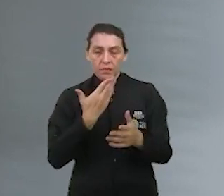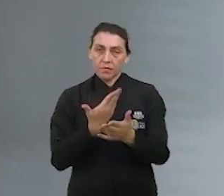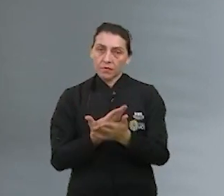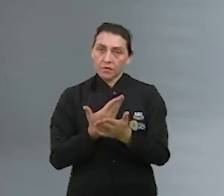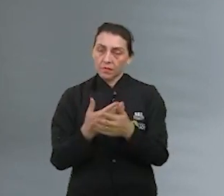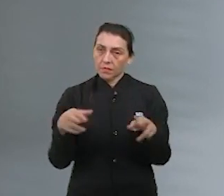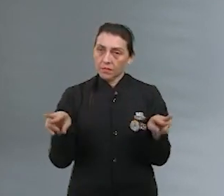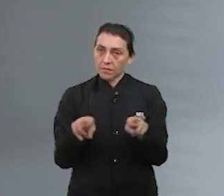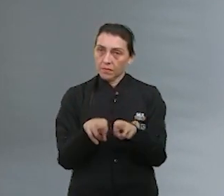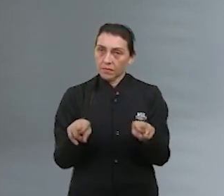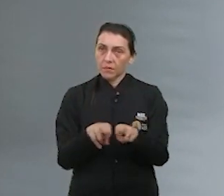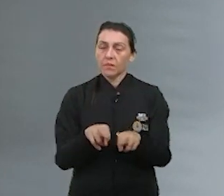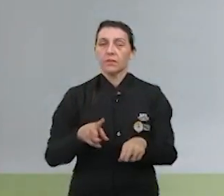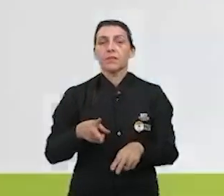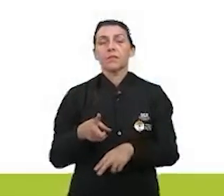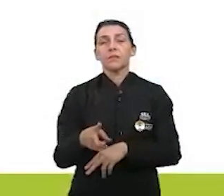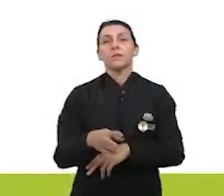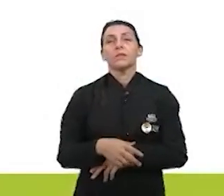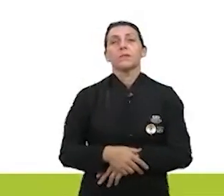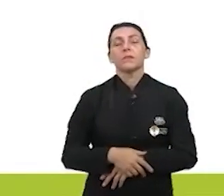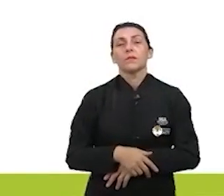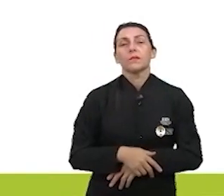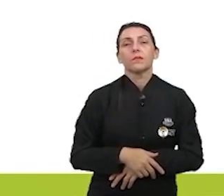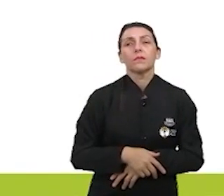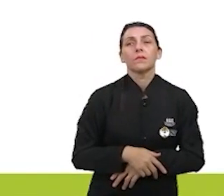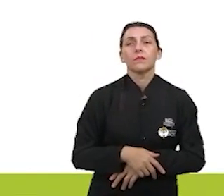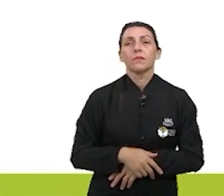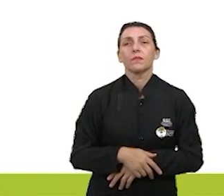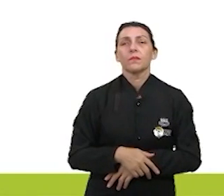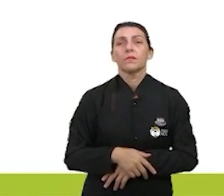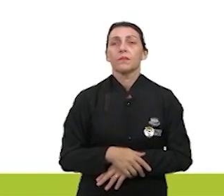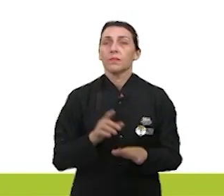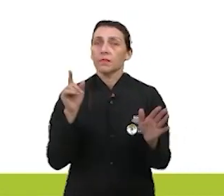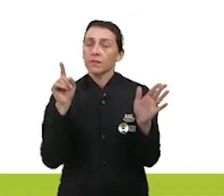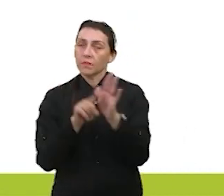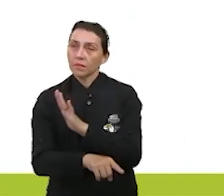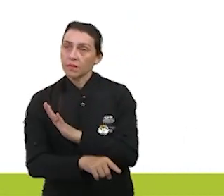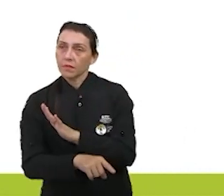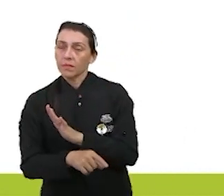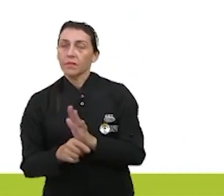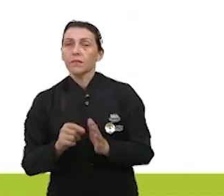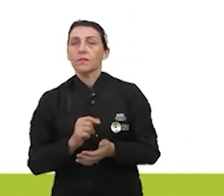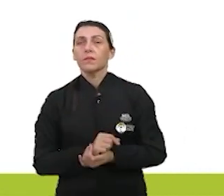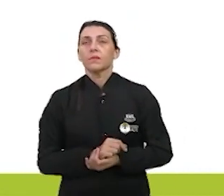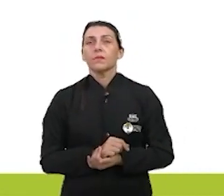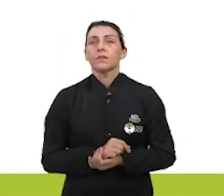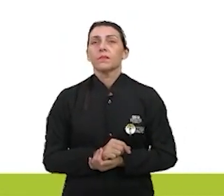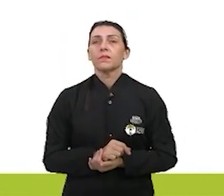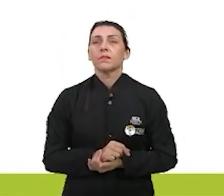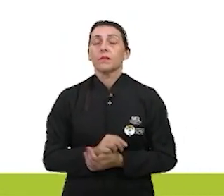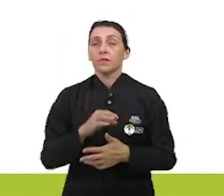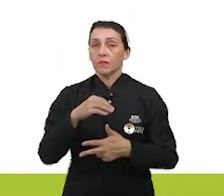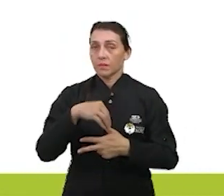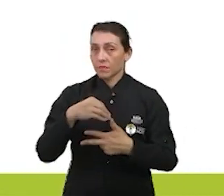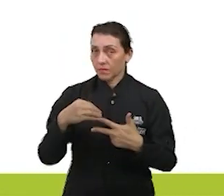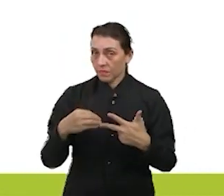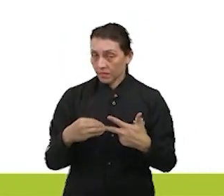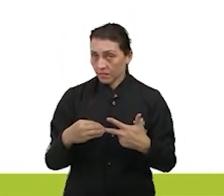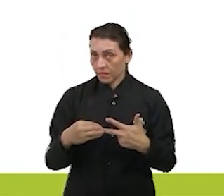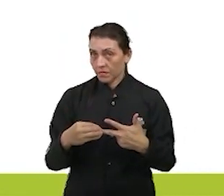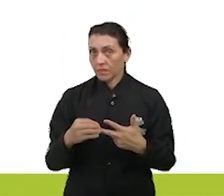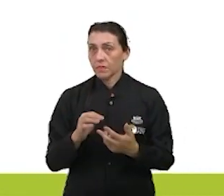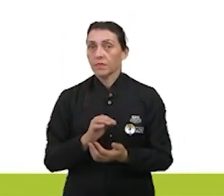bom? Continuando. Aí nós temos a questão, né? A questão do Enem.